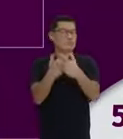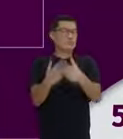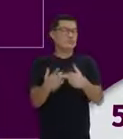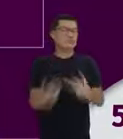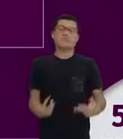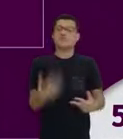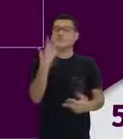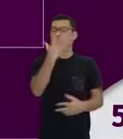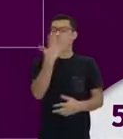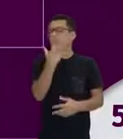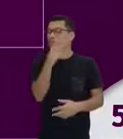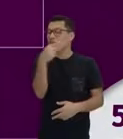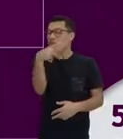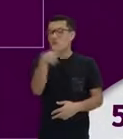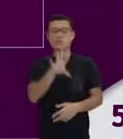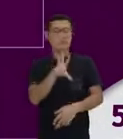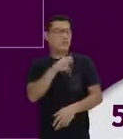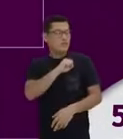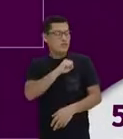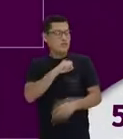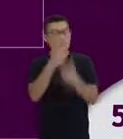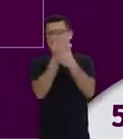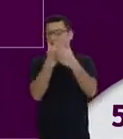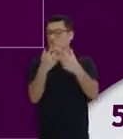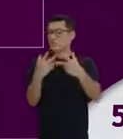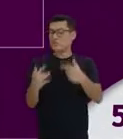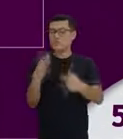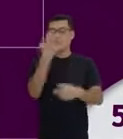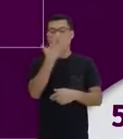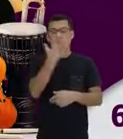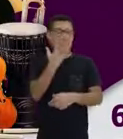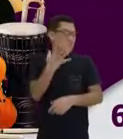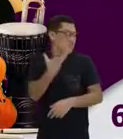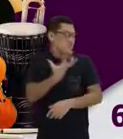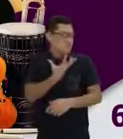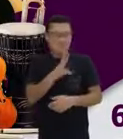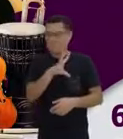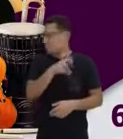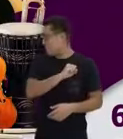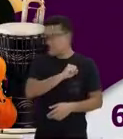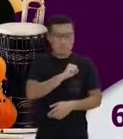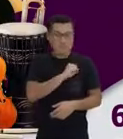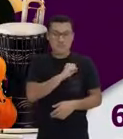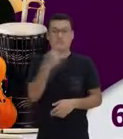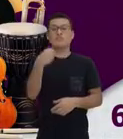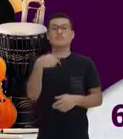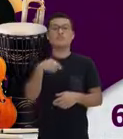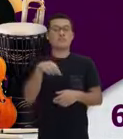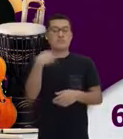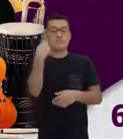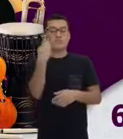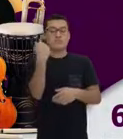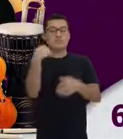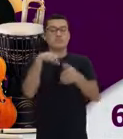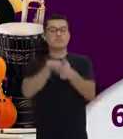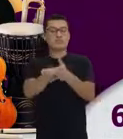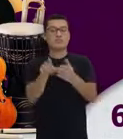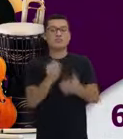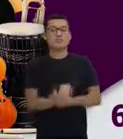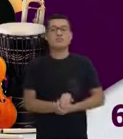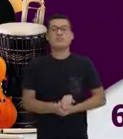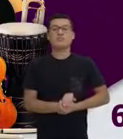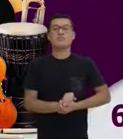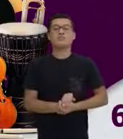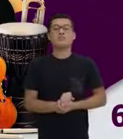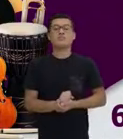músicas que você gosta e uma série de músicas que você não gosta agora vamos para a nossa próxima questão